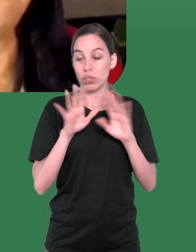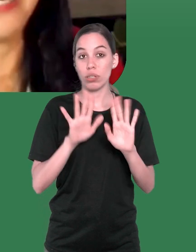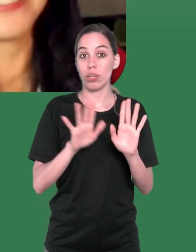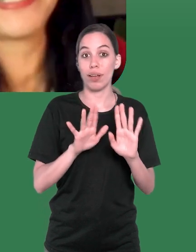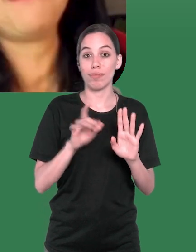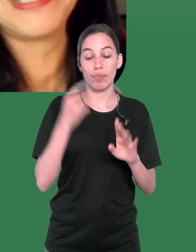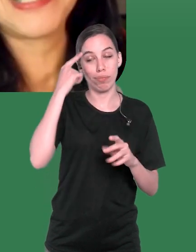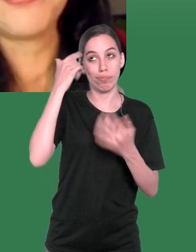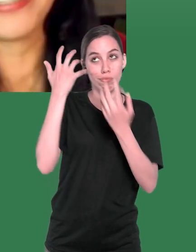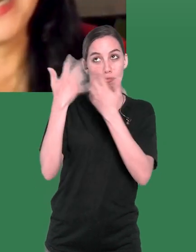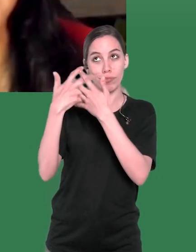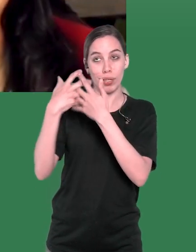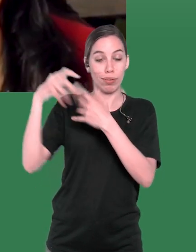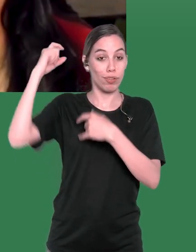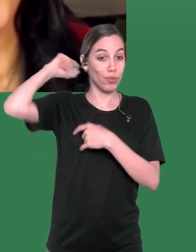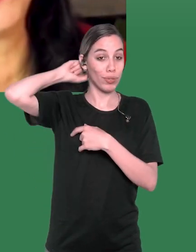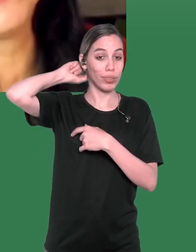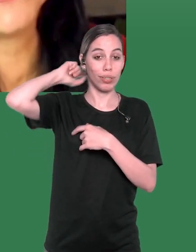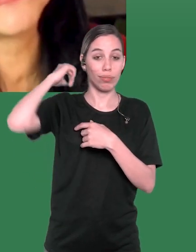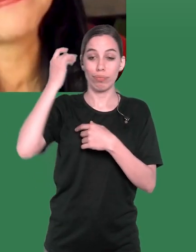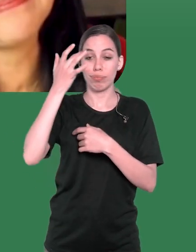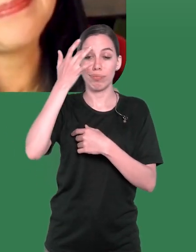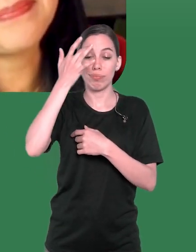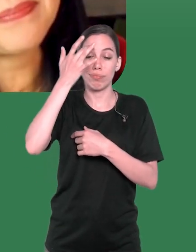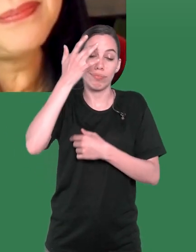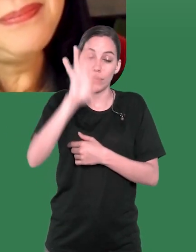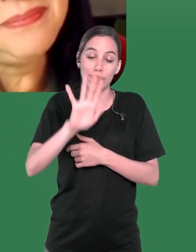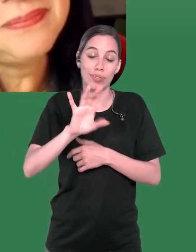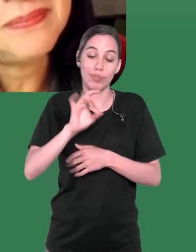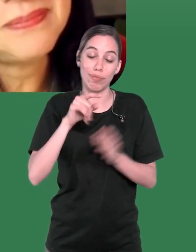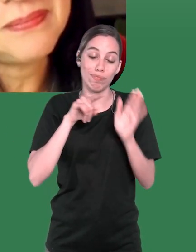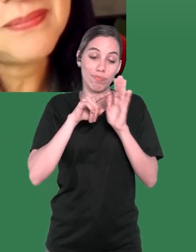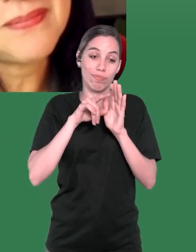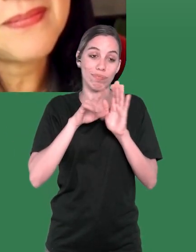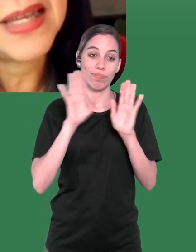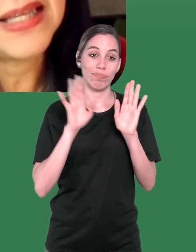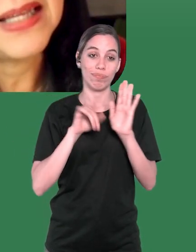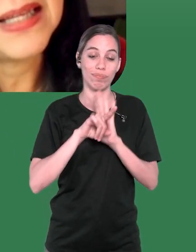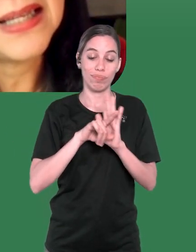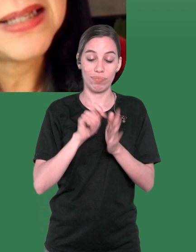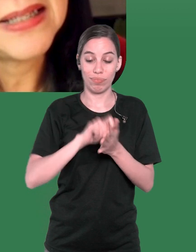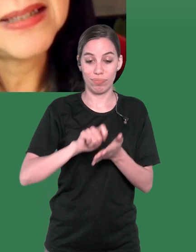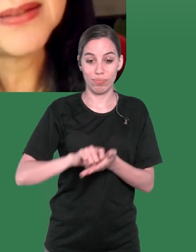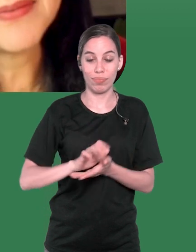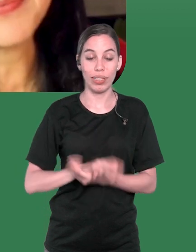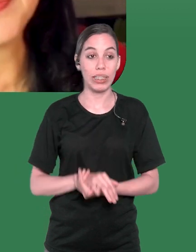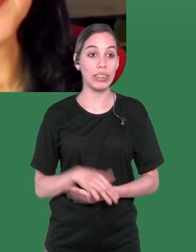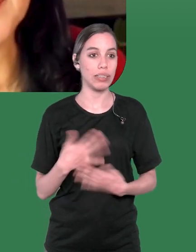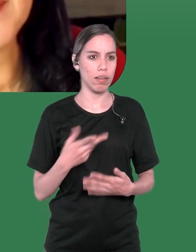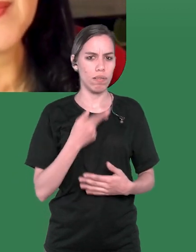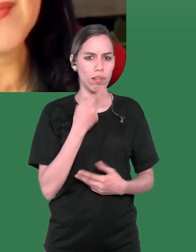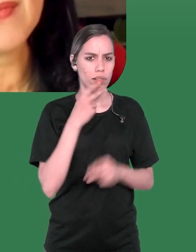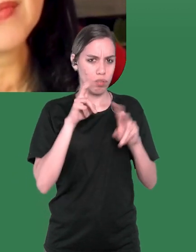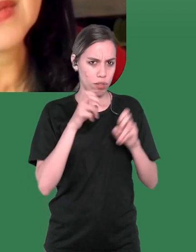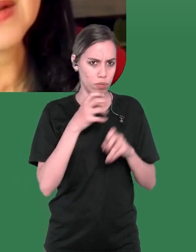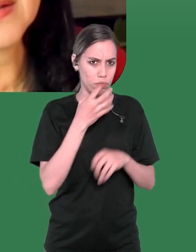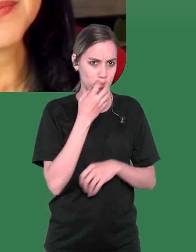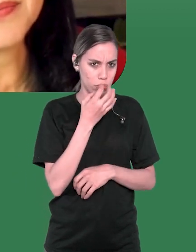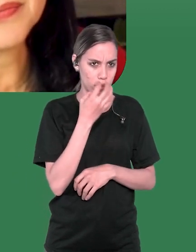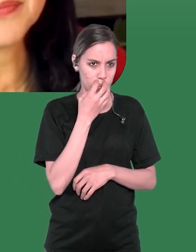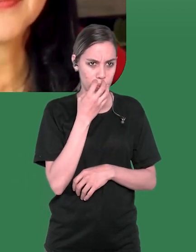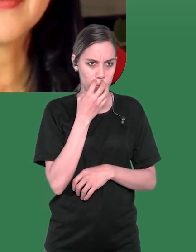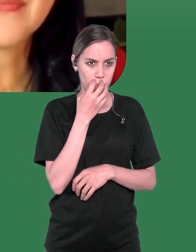que atravessa mesmo, né? Que vai atraindo. E aí a gente, dentro dos cães também, eu queria, aí